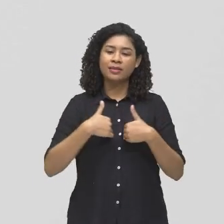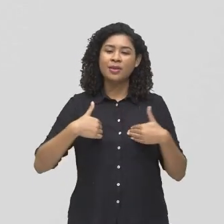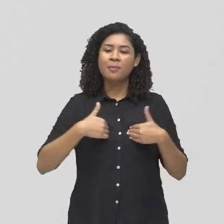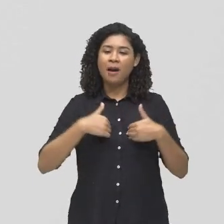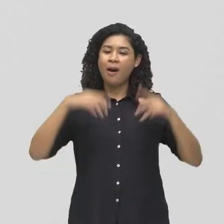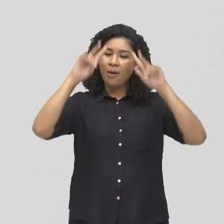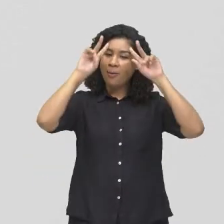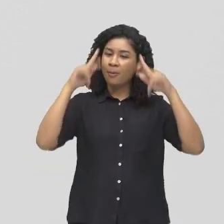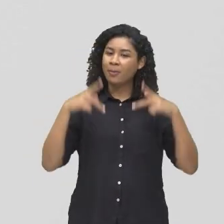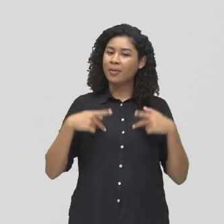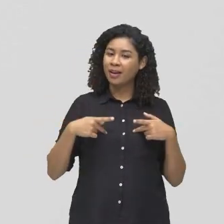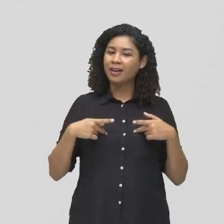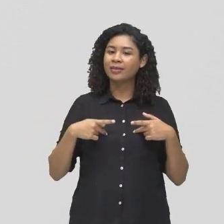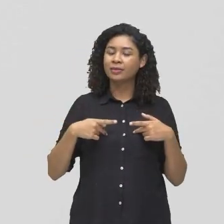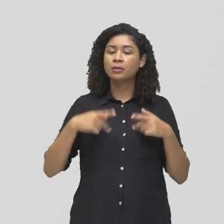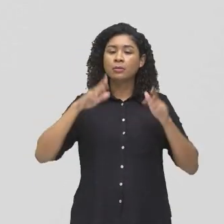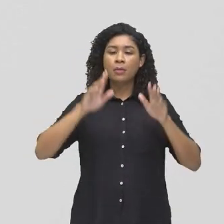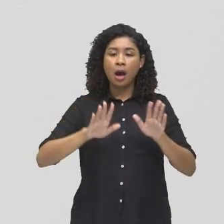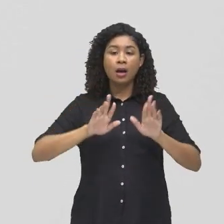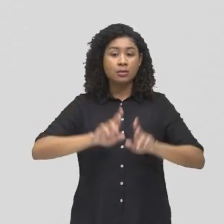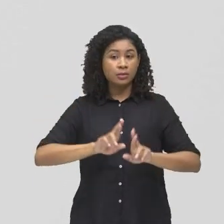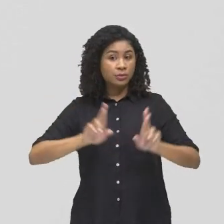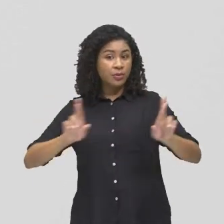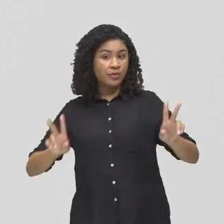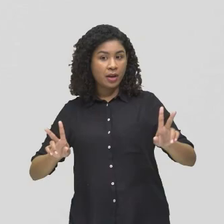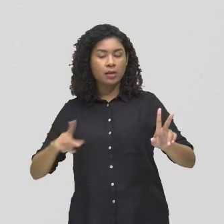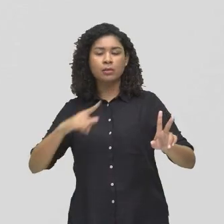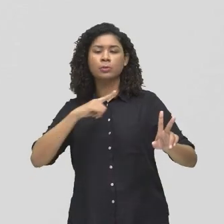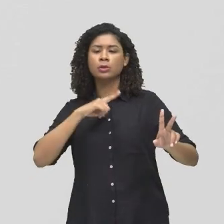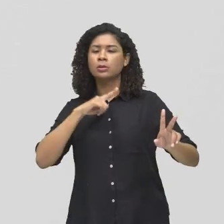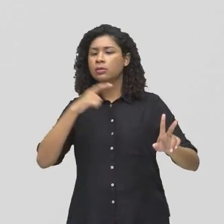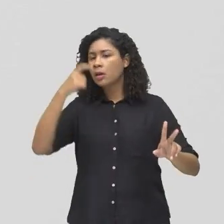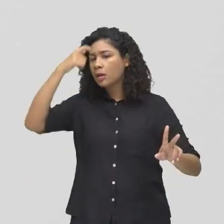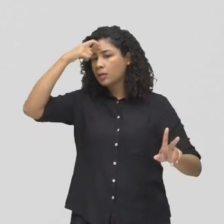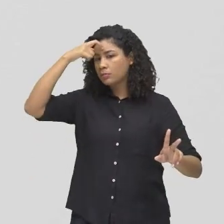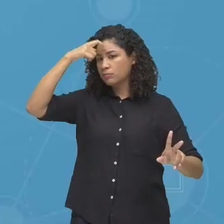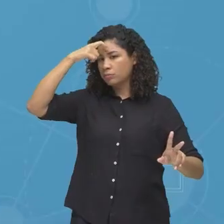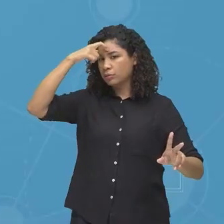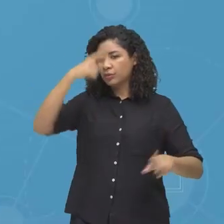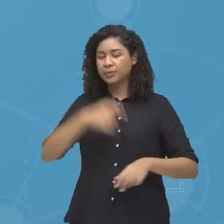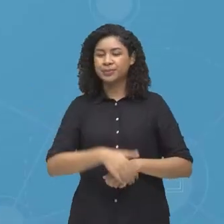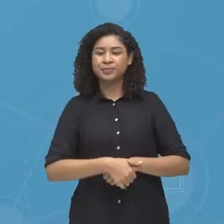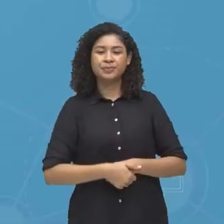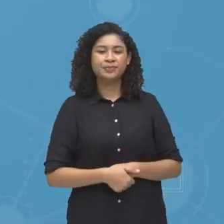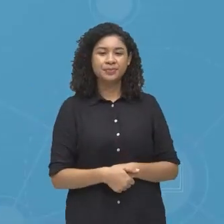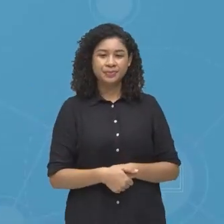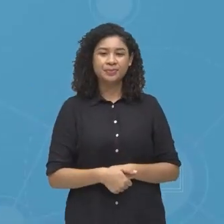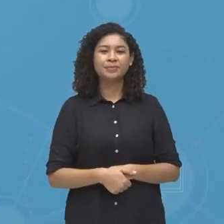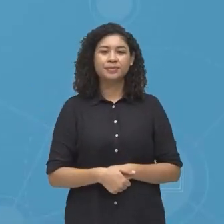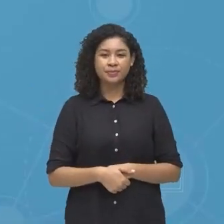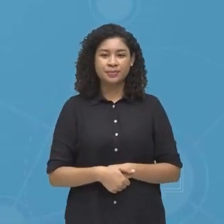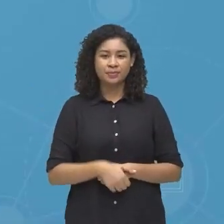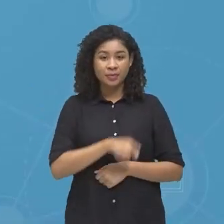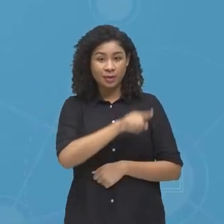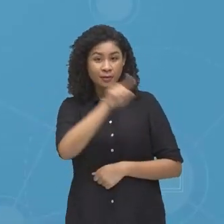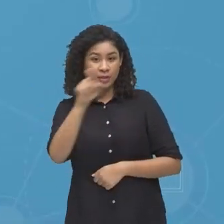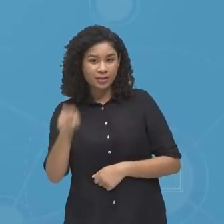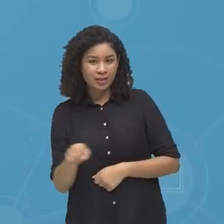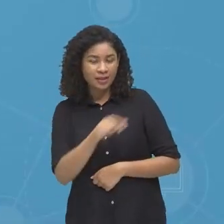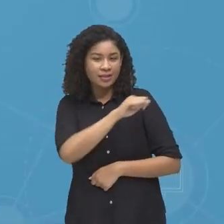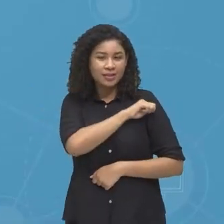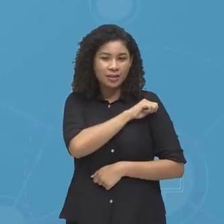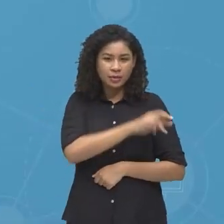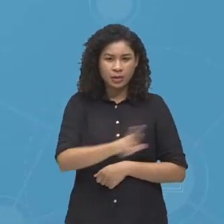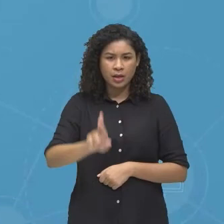dimensão da consciência. Então, meu caro aluno, minha cara aluna, você que respondeu a primeira questão